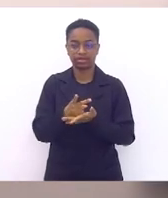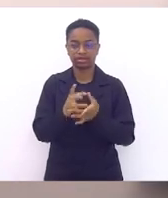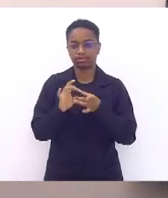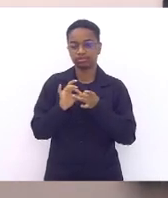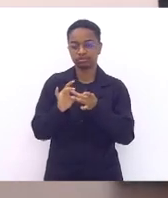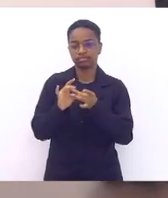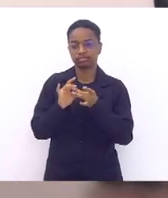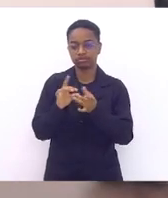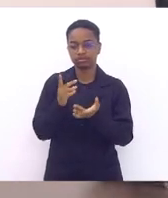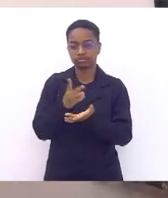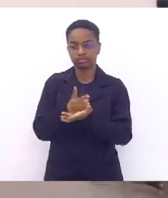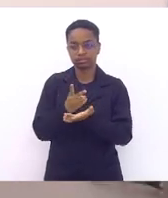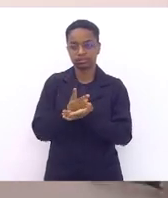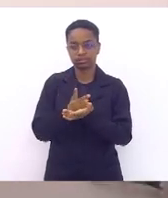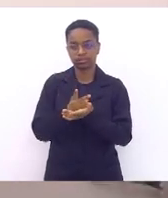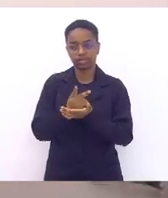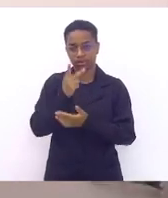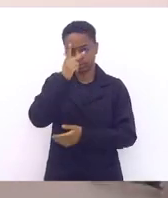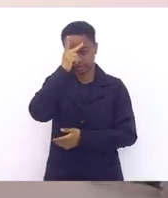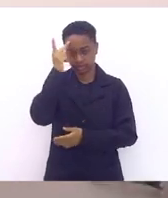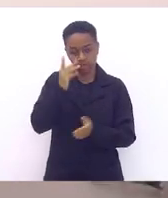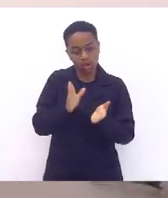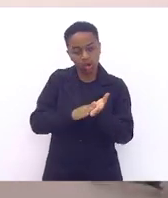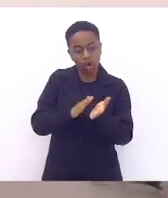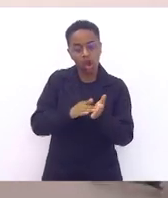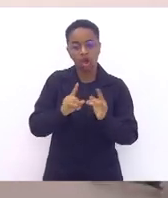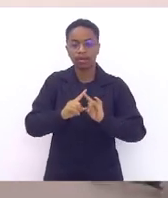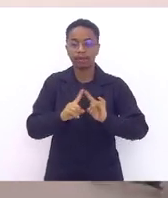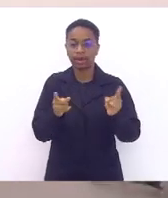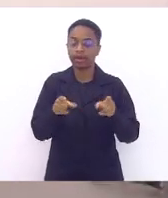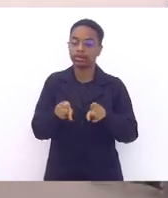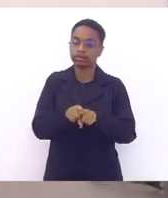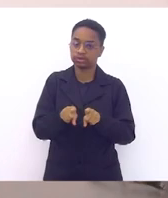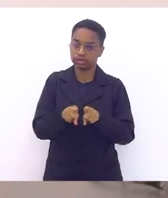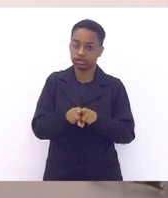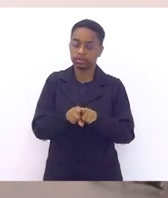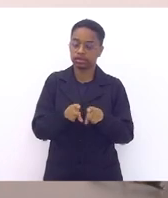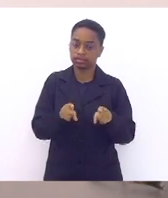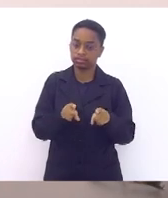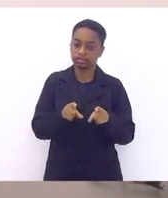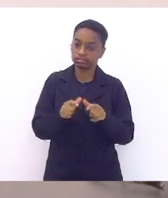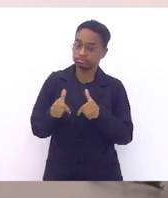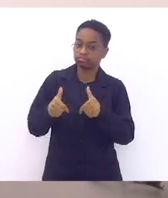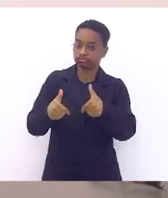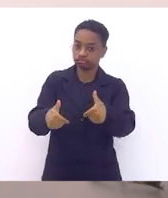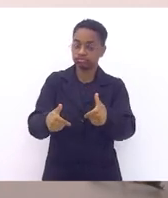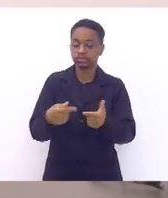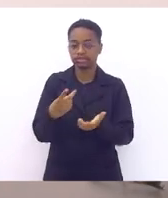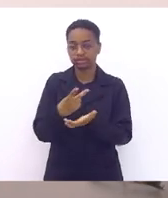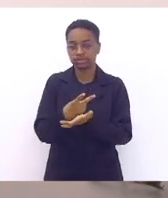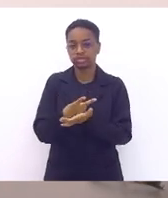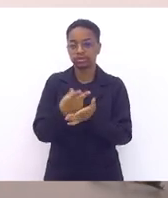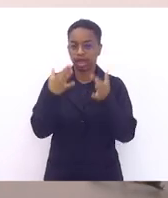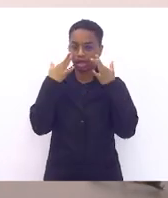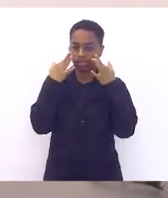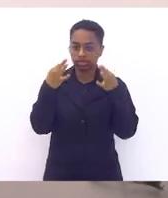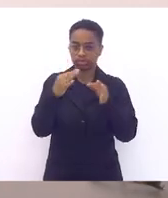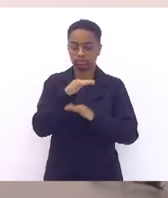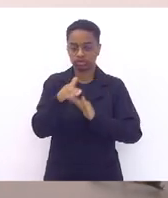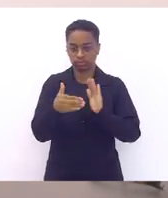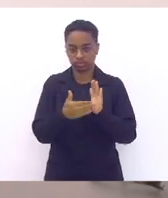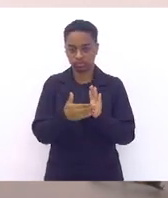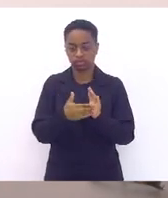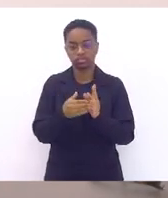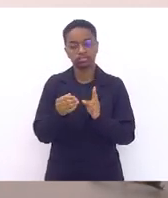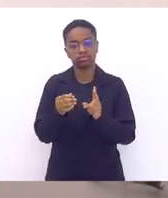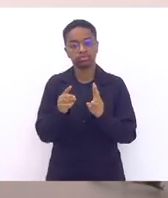parceiro, sempre uma pessoa que cobra, mas também compõe, né? É uma pessoa que está sempre antenada na questão